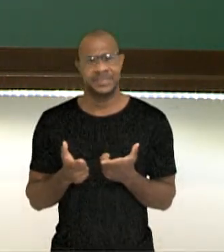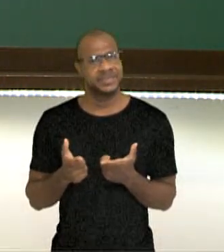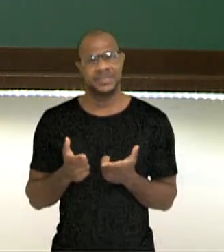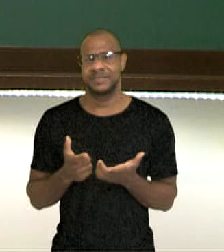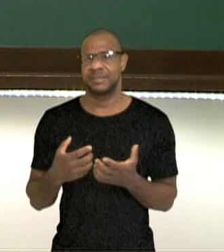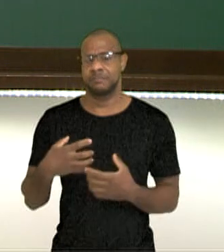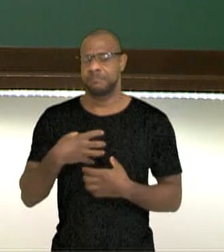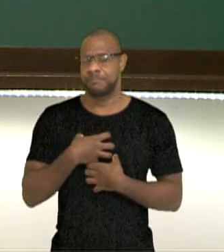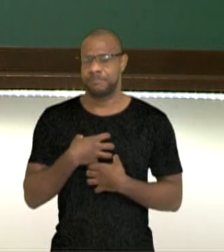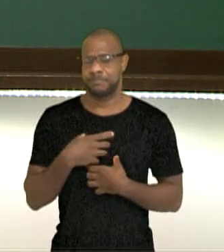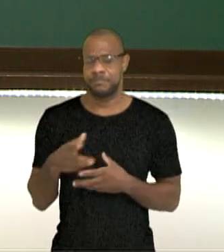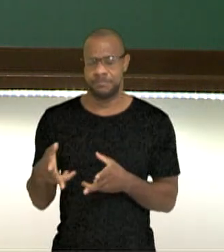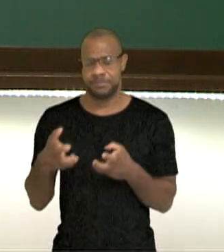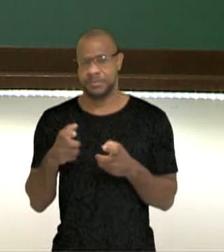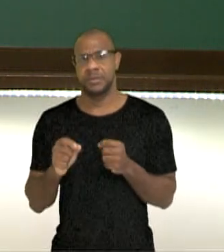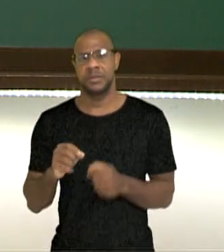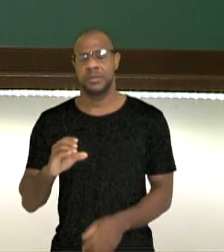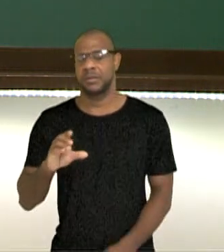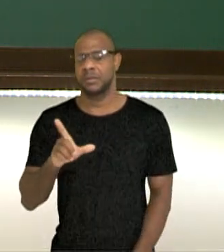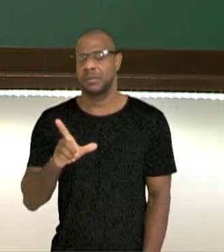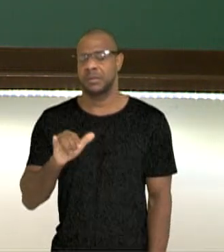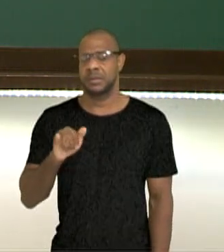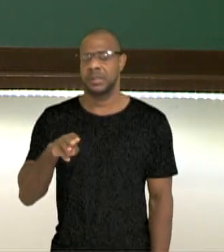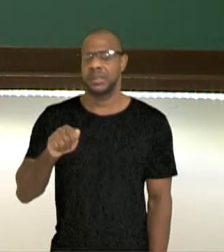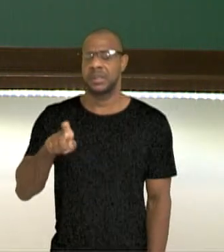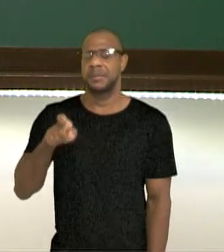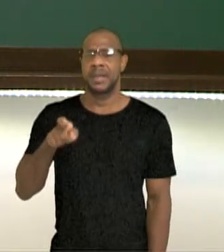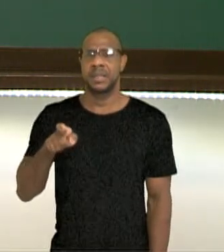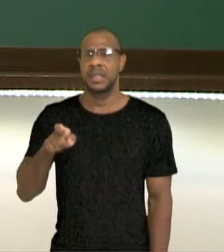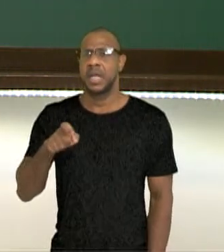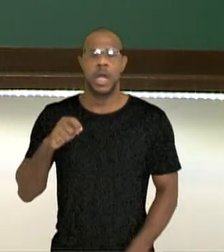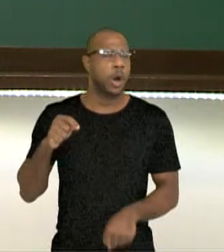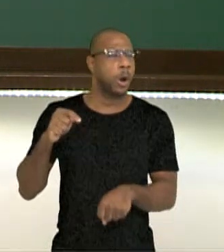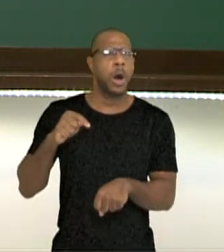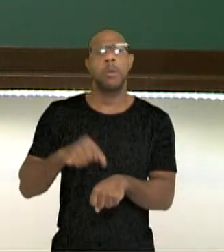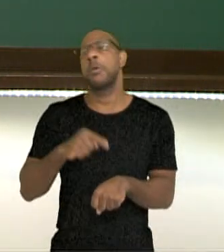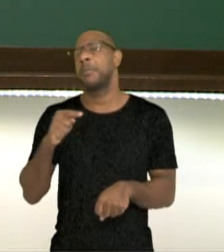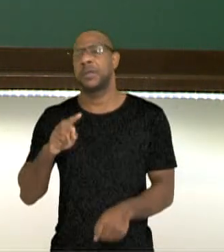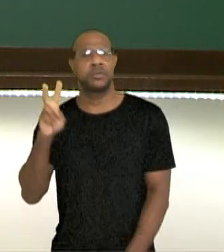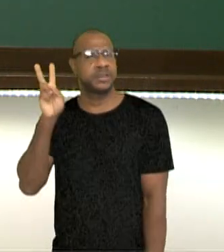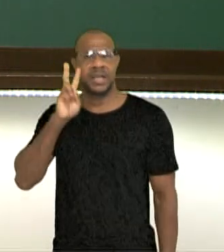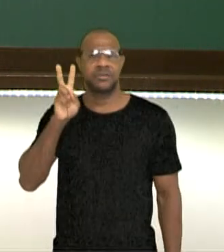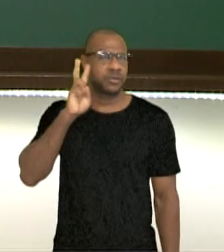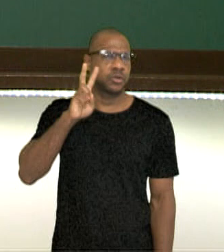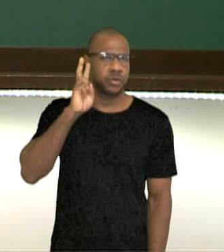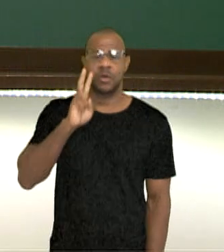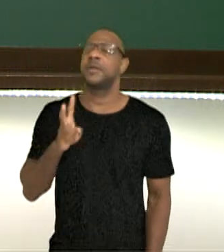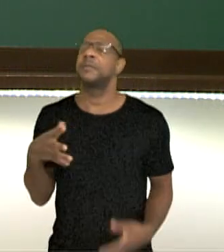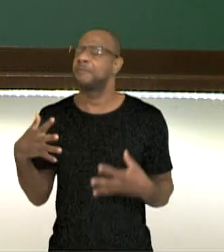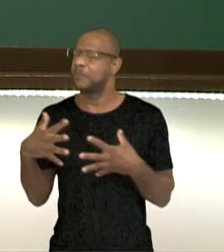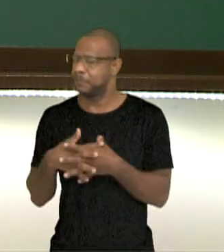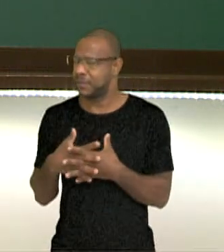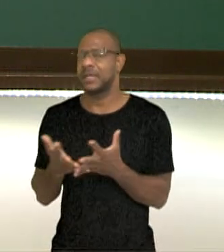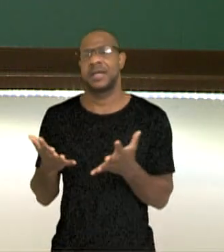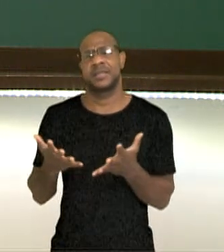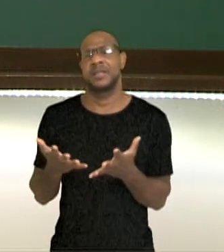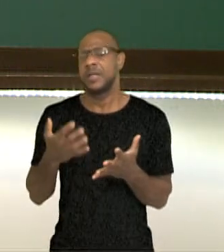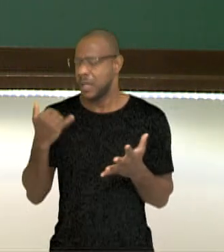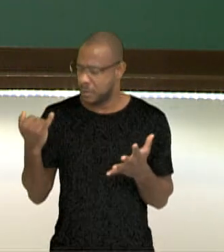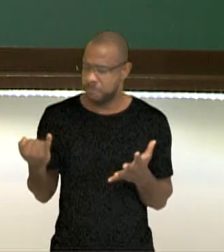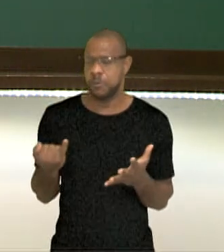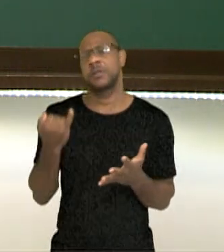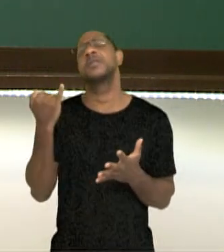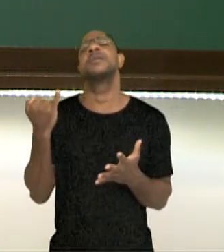clímax. O que é o clímax? É o momento mais alto da história, é o ponto mais alto dessa história. É algo de muito